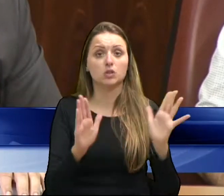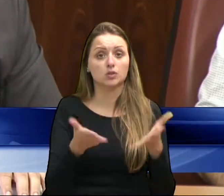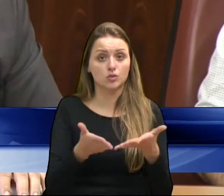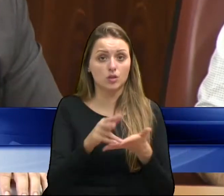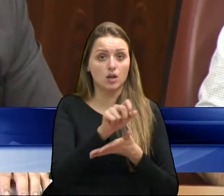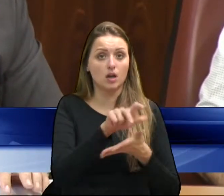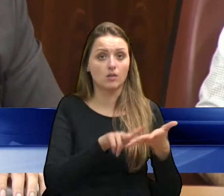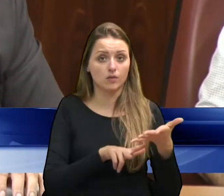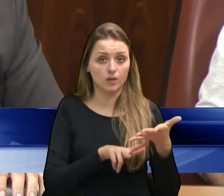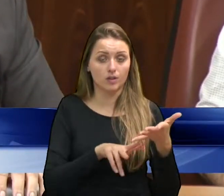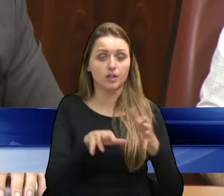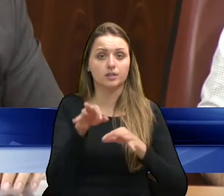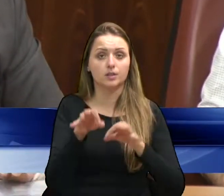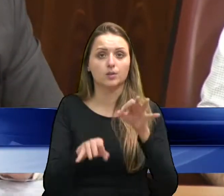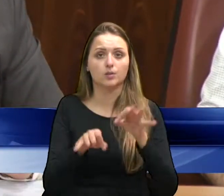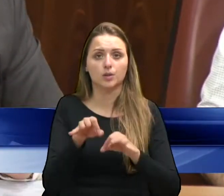judiciário